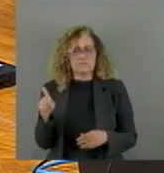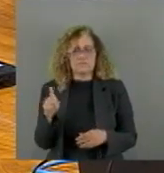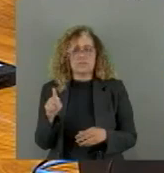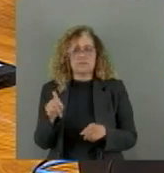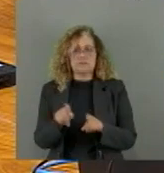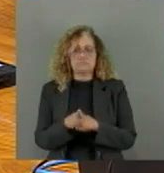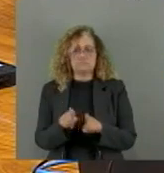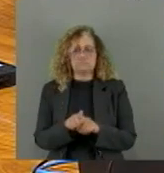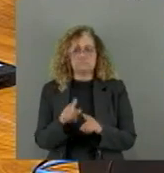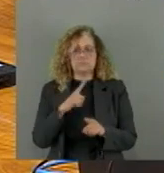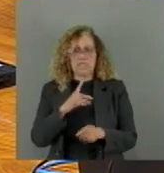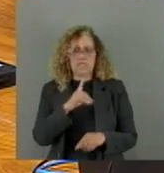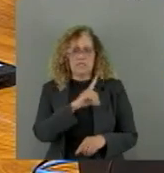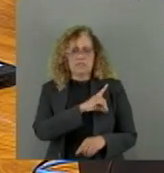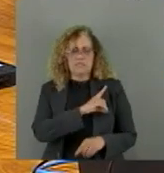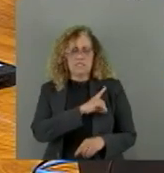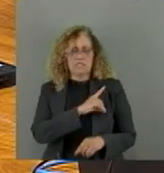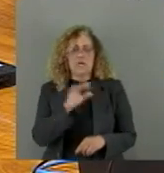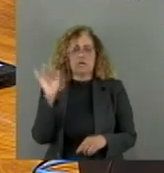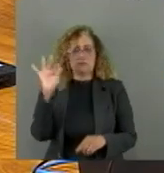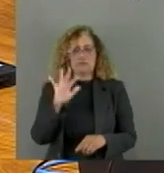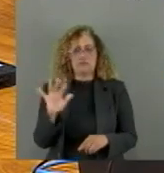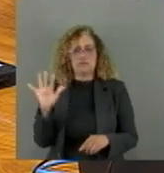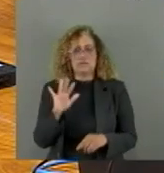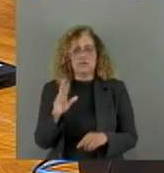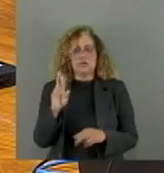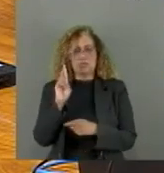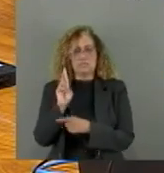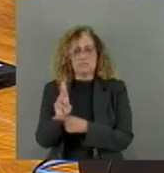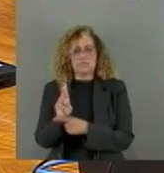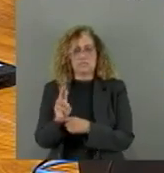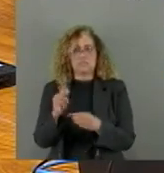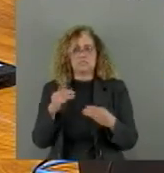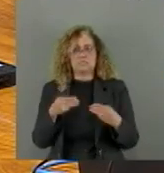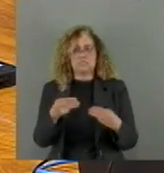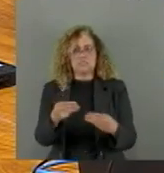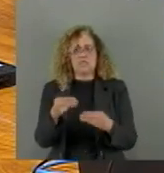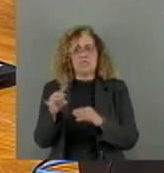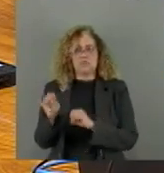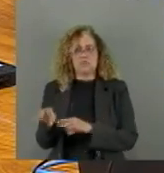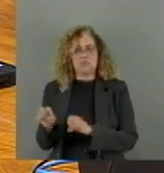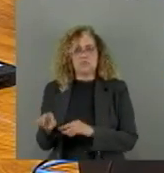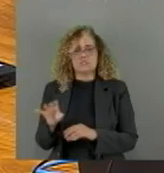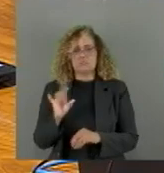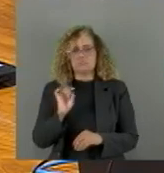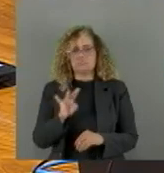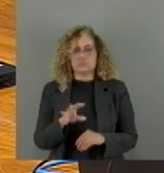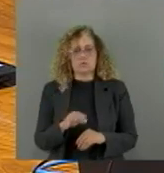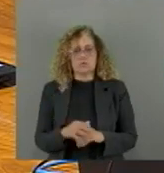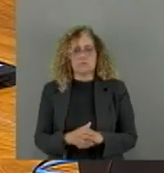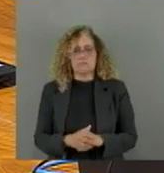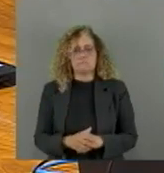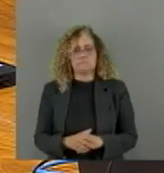e delegado de Polícia Federal e representante do Ministério da Educação. É esse o requerimento, senhor presidente.